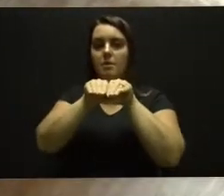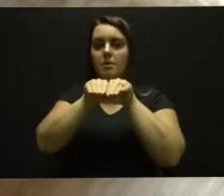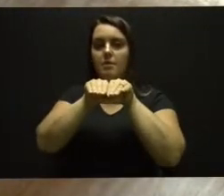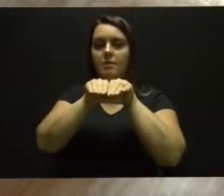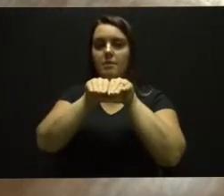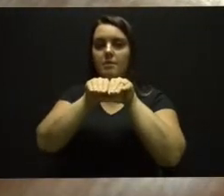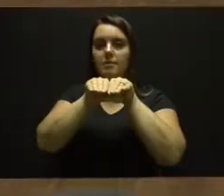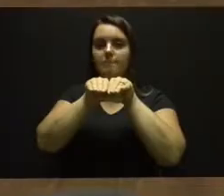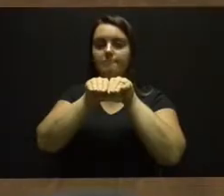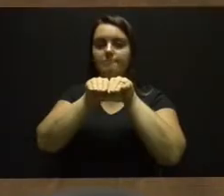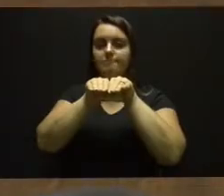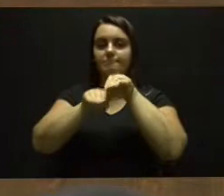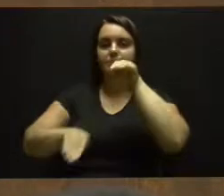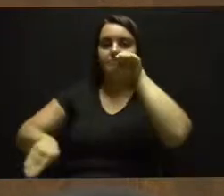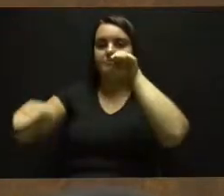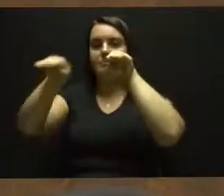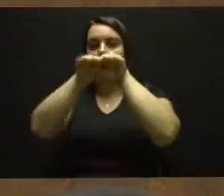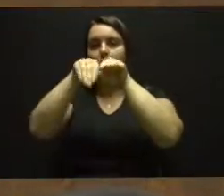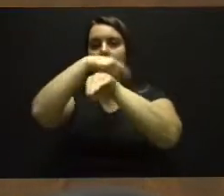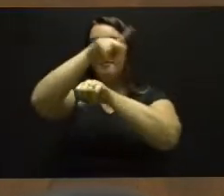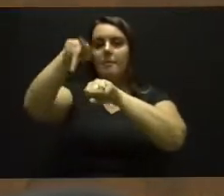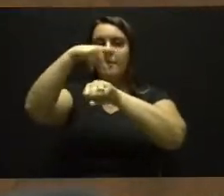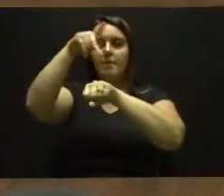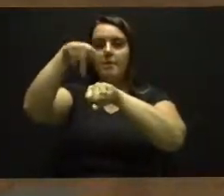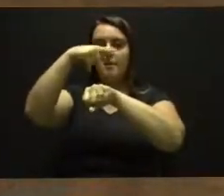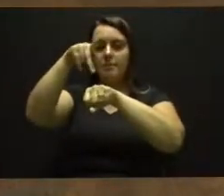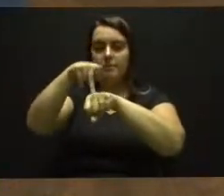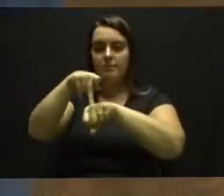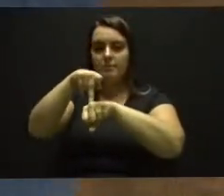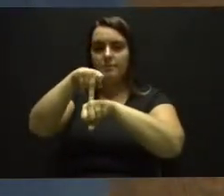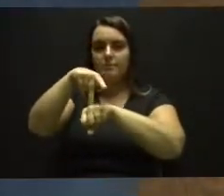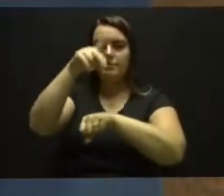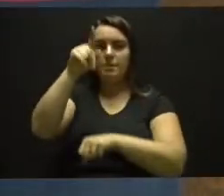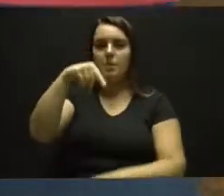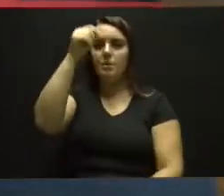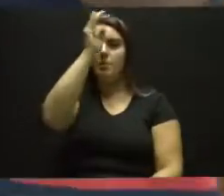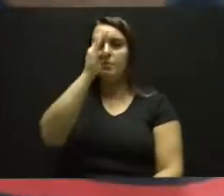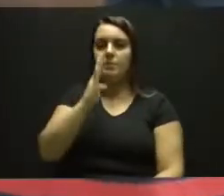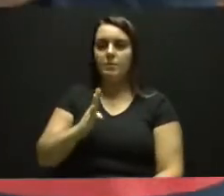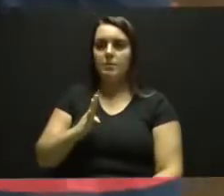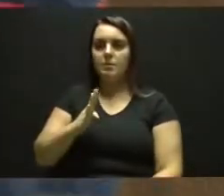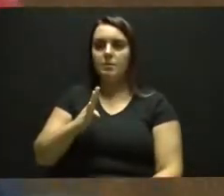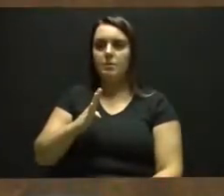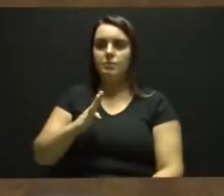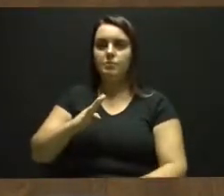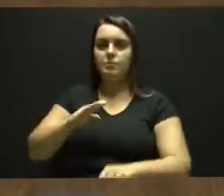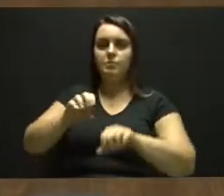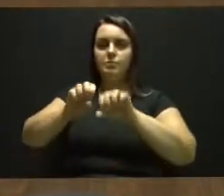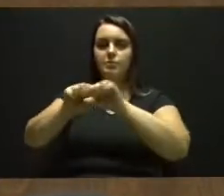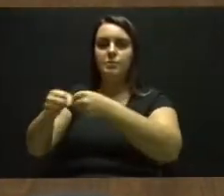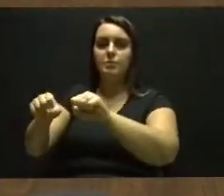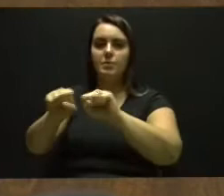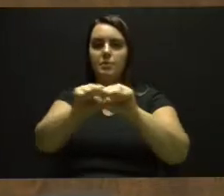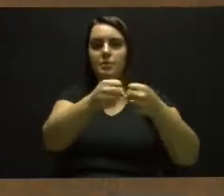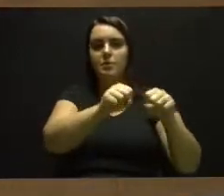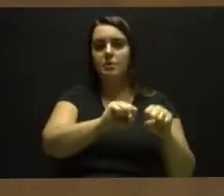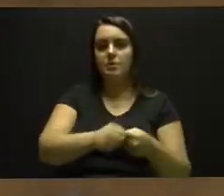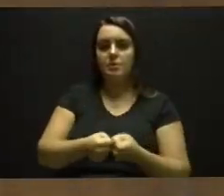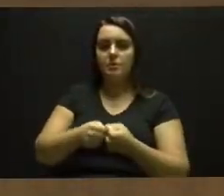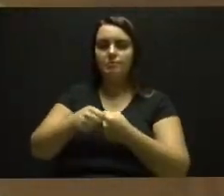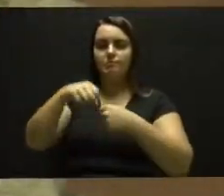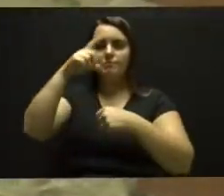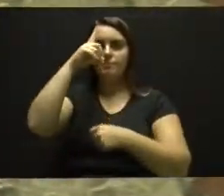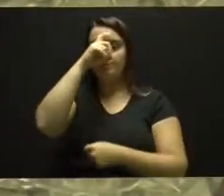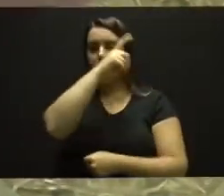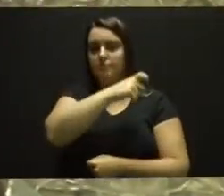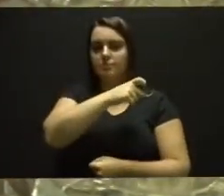china é o brasil da aventura o brasil bandeirantes comper no hc escalando as pausas para